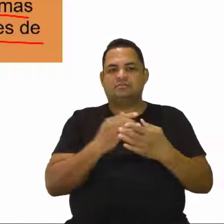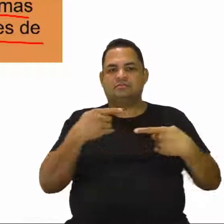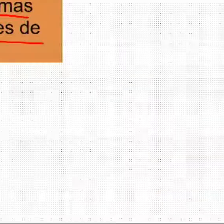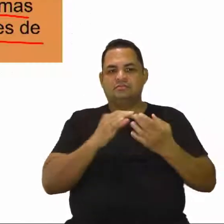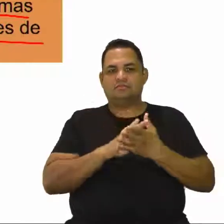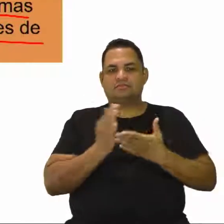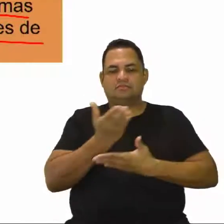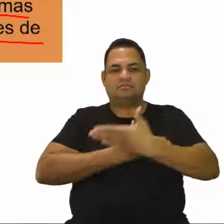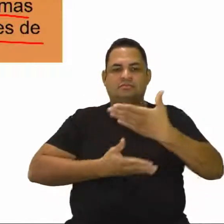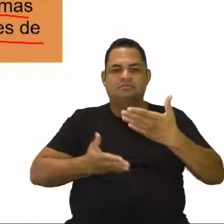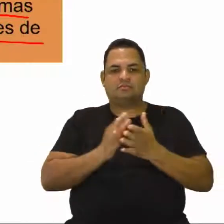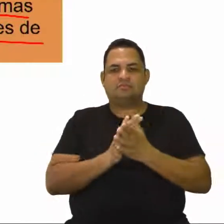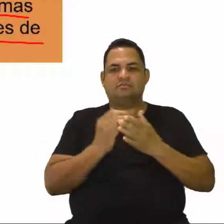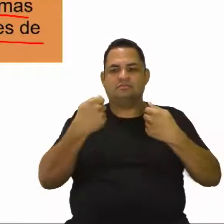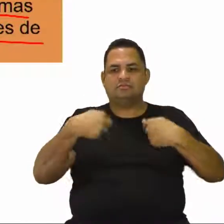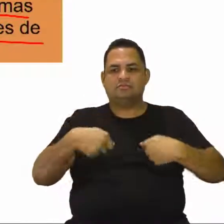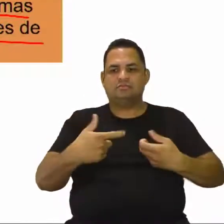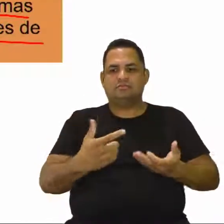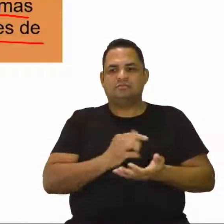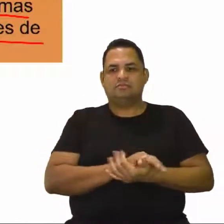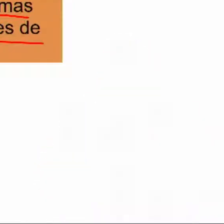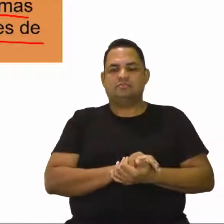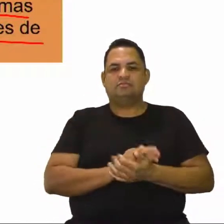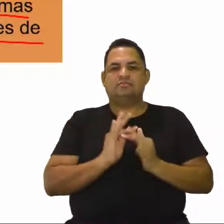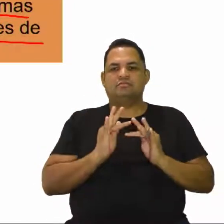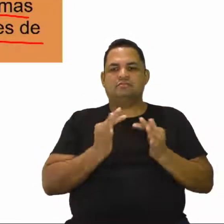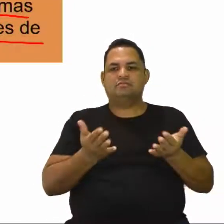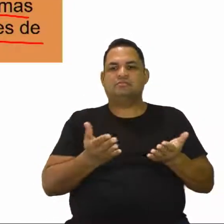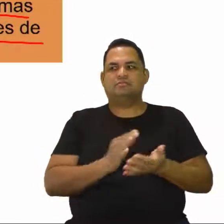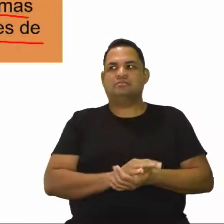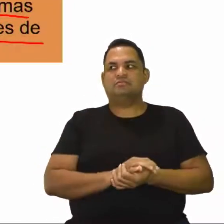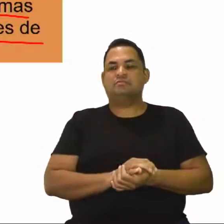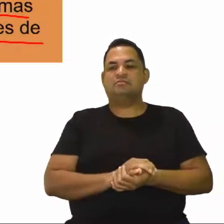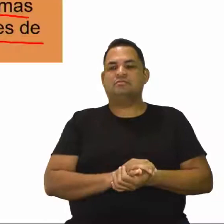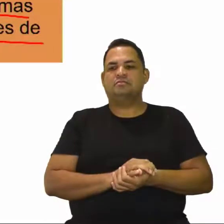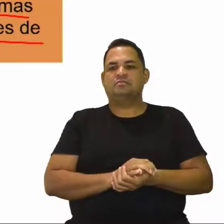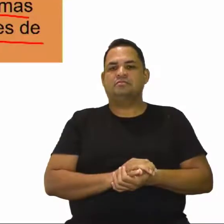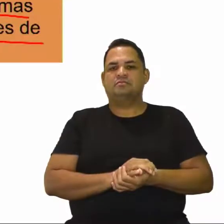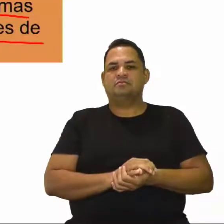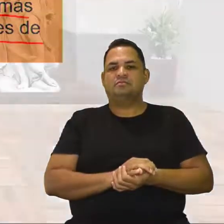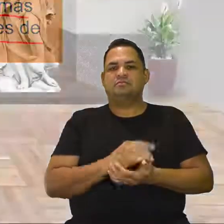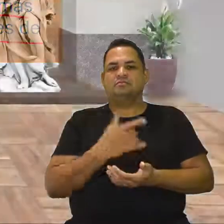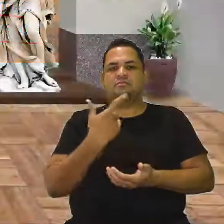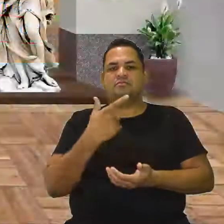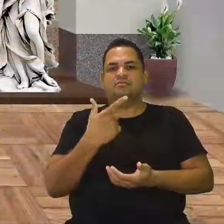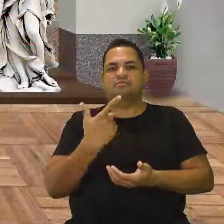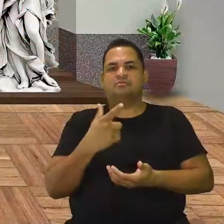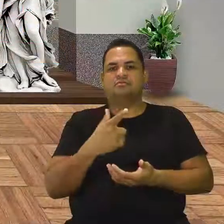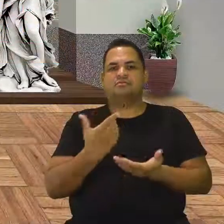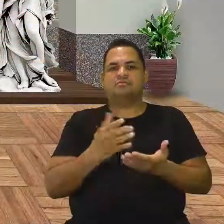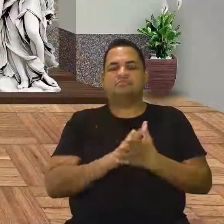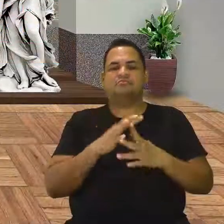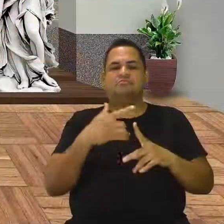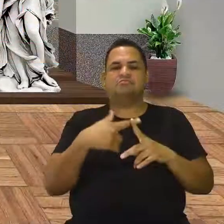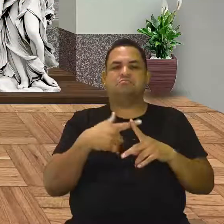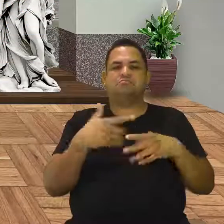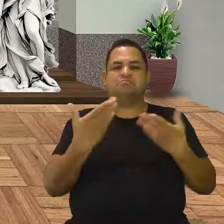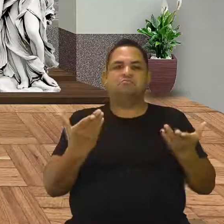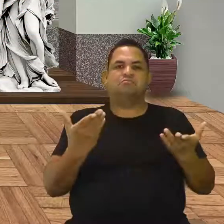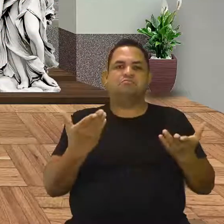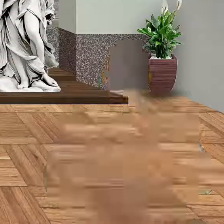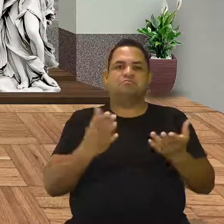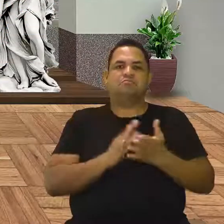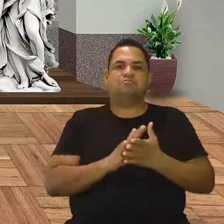também das relações de poder. Fechou? Feito isso, aluno, não tem porquê. Claro